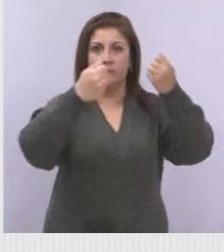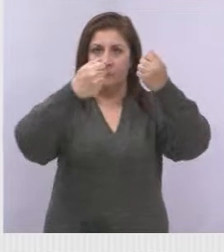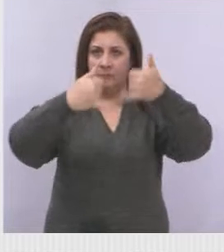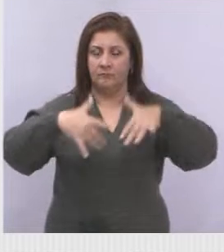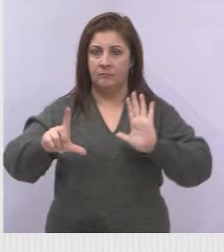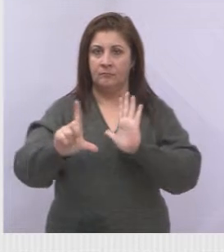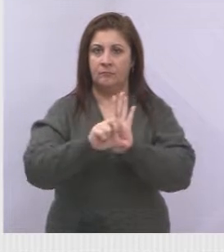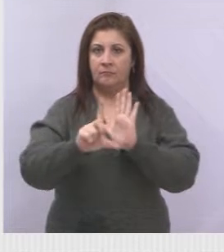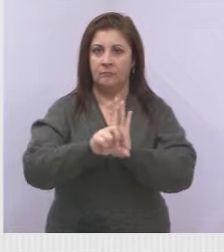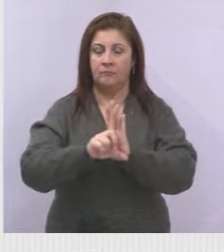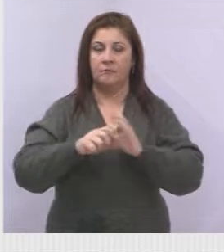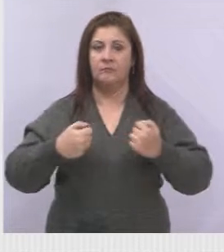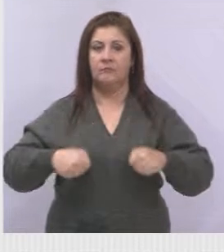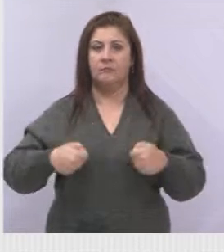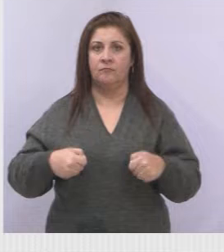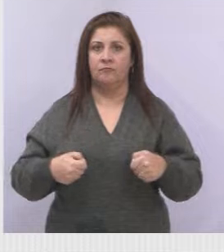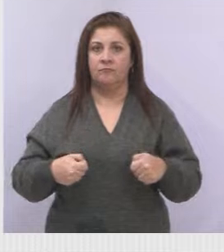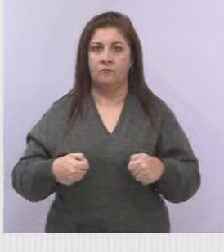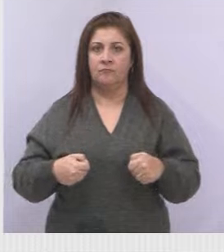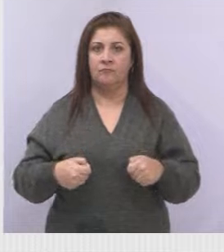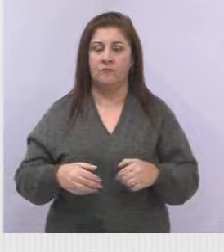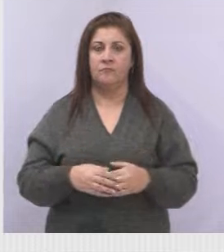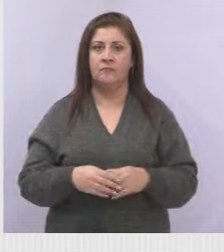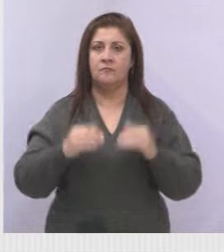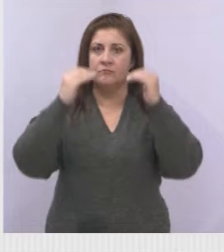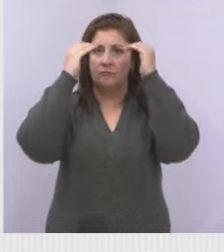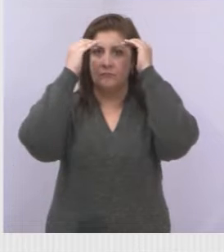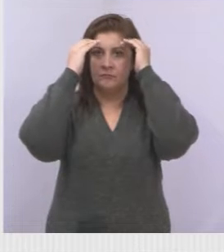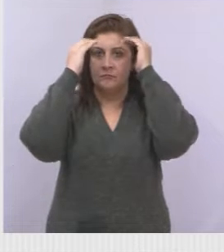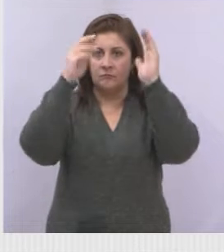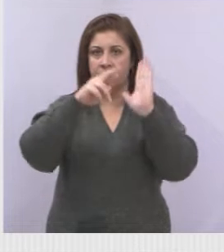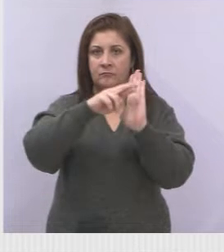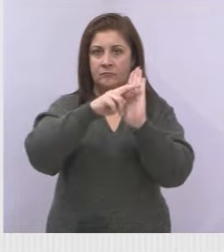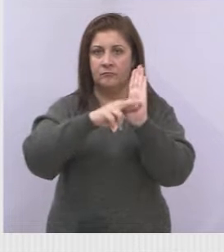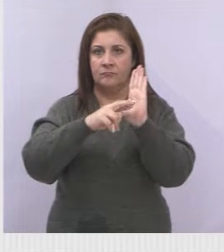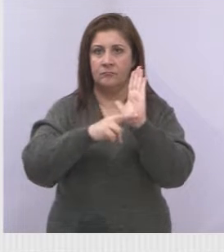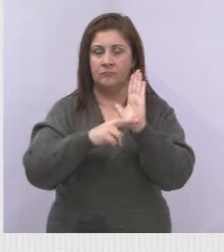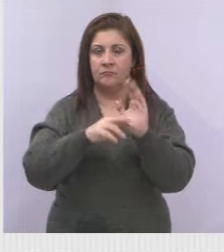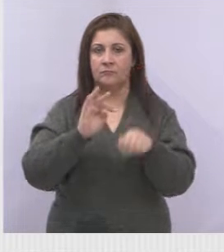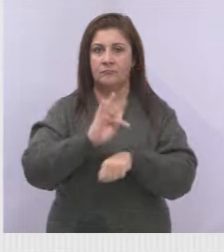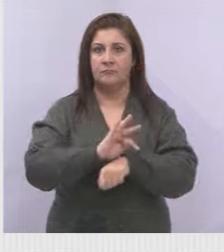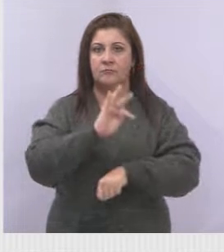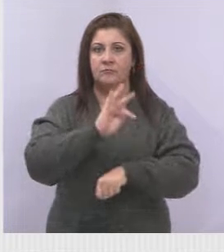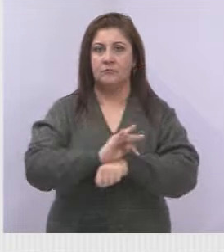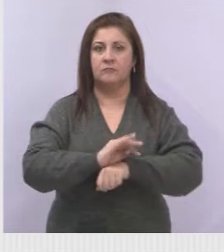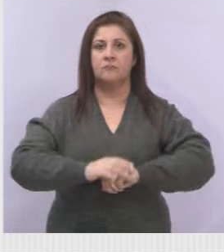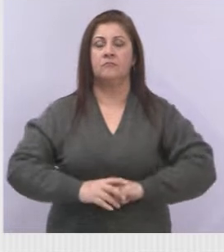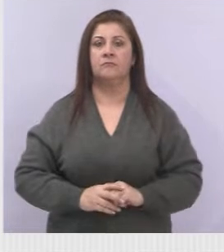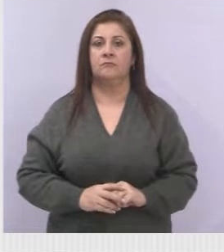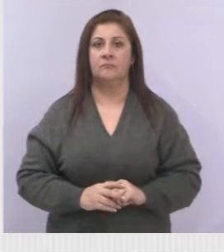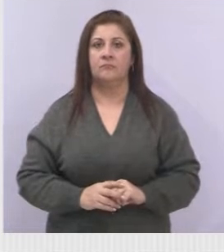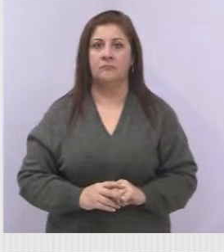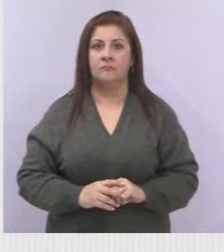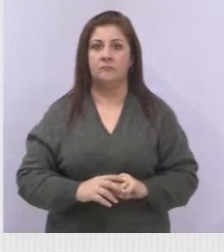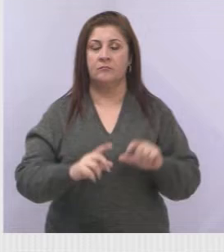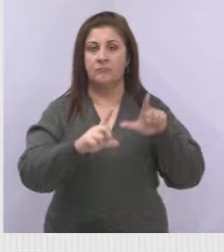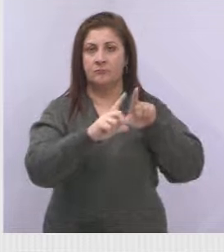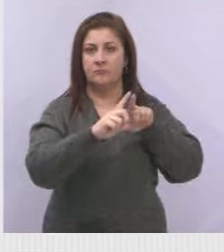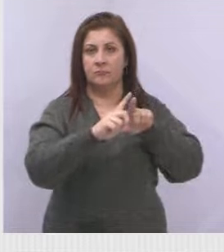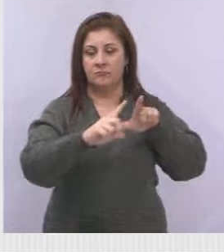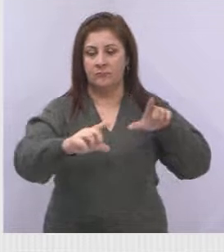essa lei deverão atender as seguintes normas técnicas: possuir